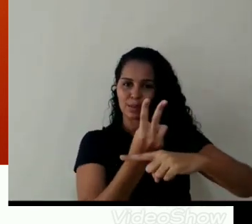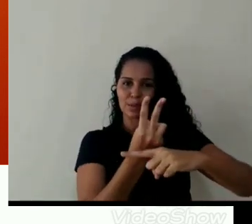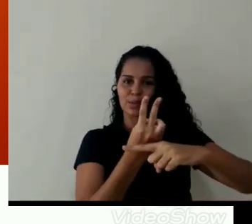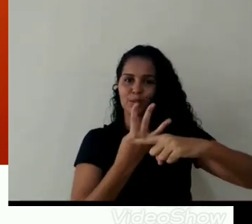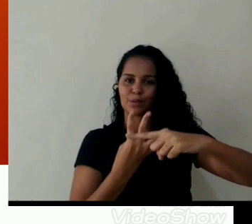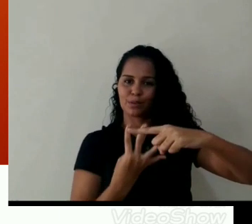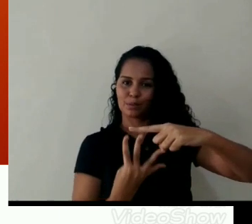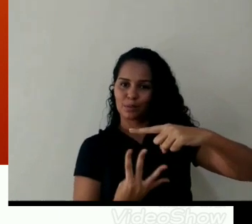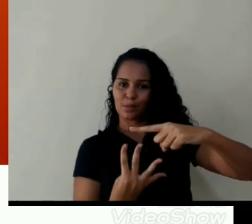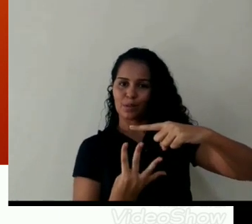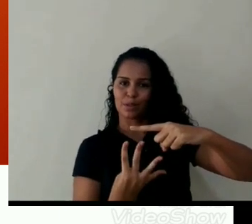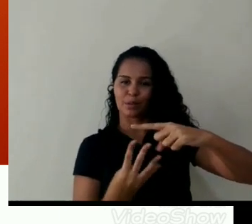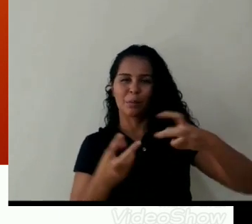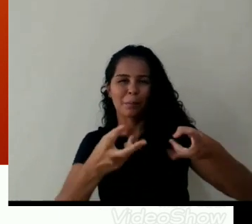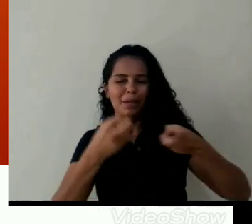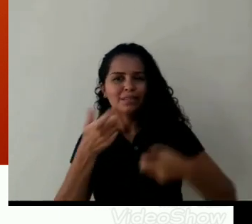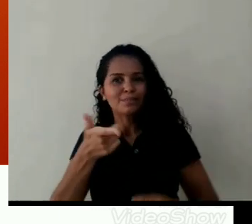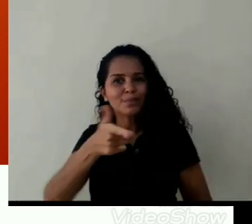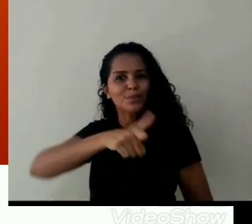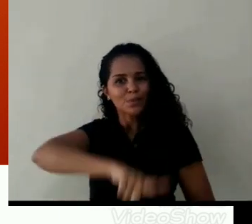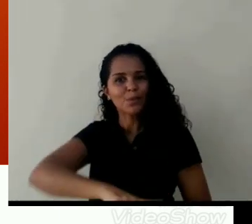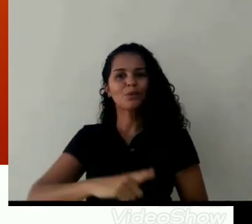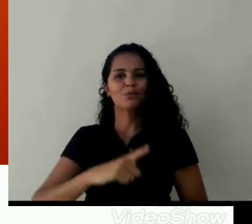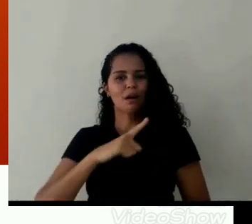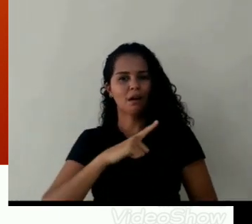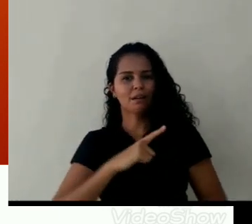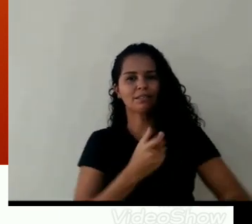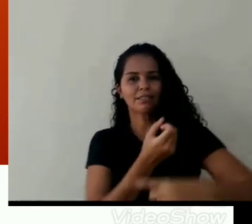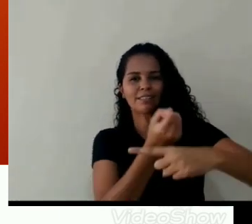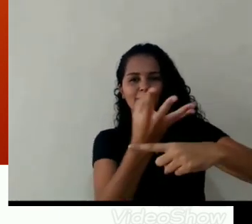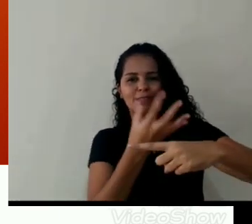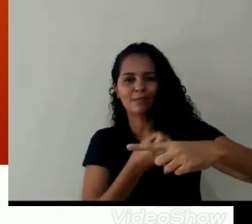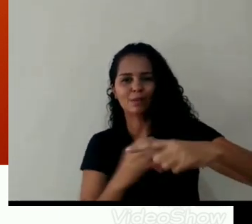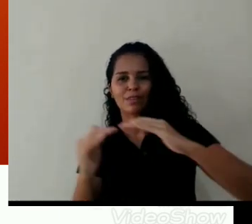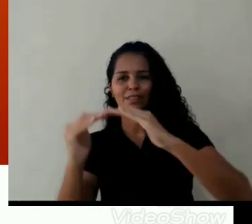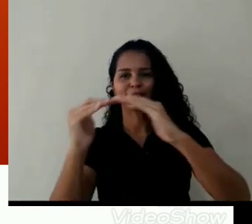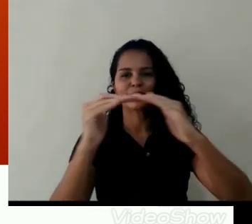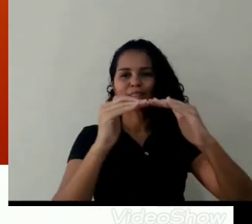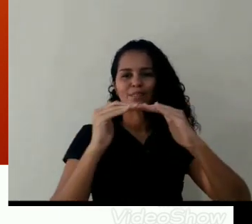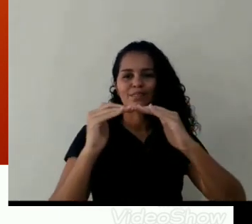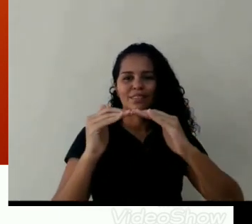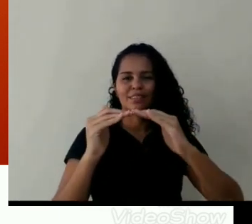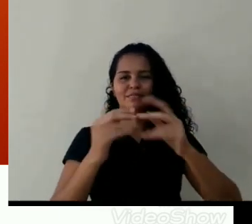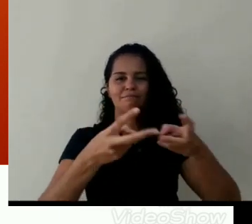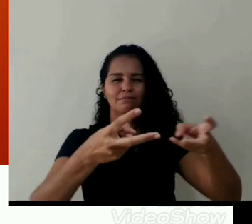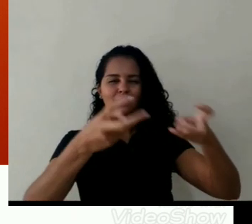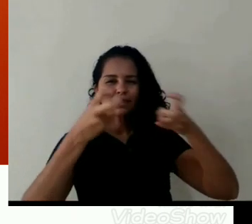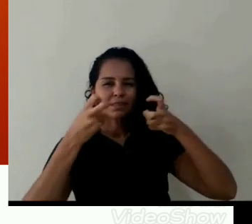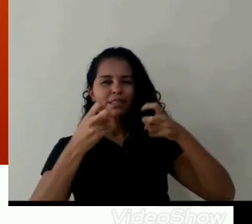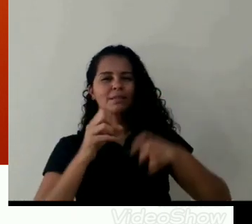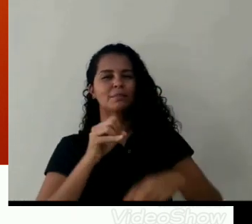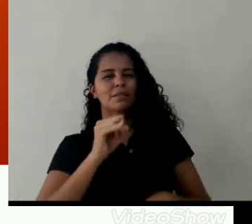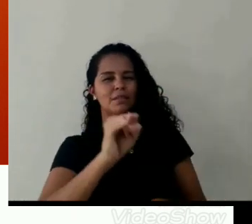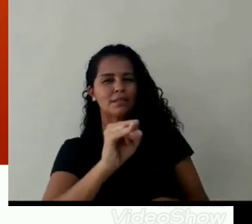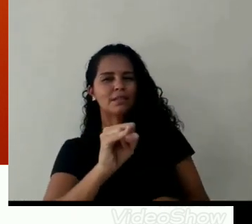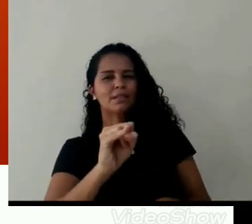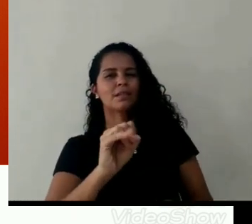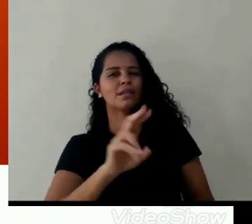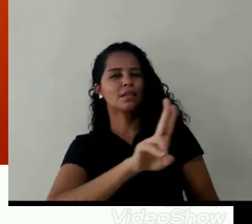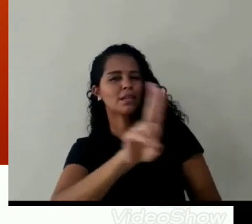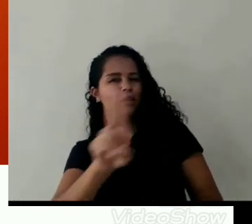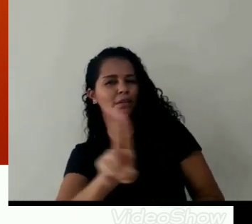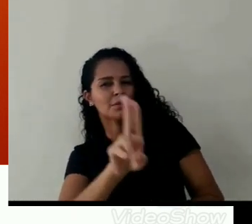que é equivalente às anteriores. Note que, se eu pegar a fração 6 sobre 12 e dividir